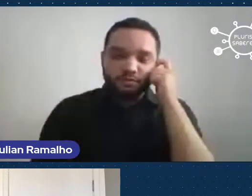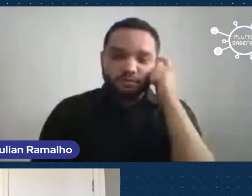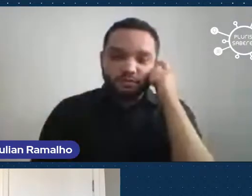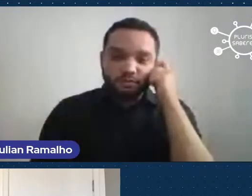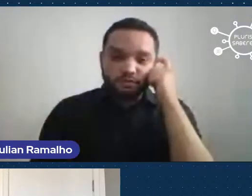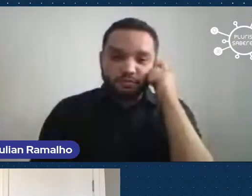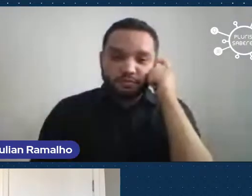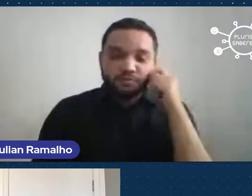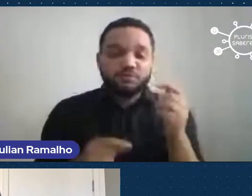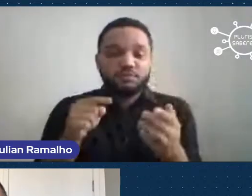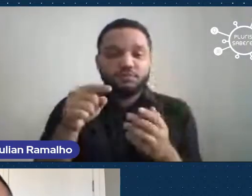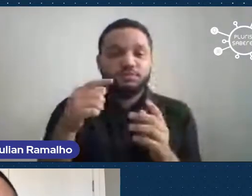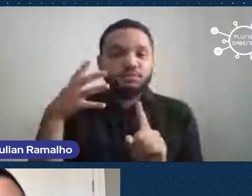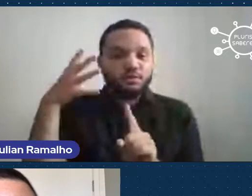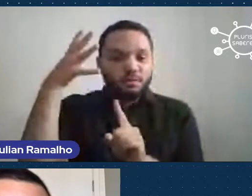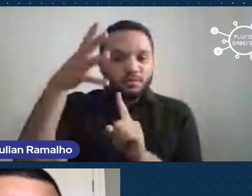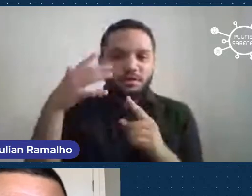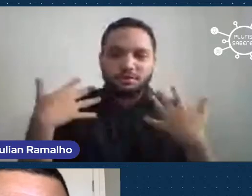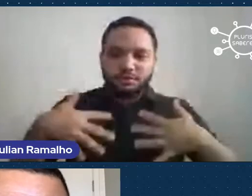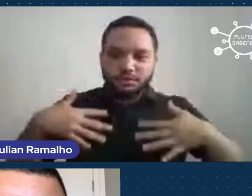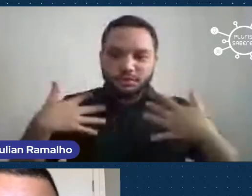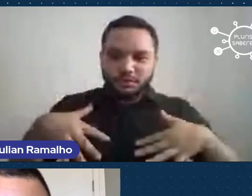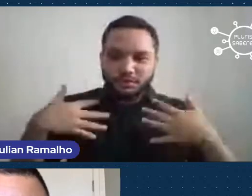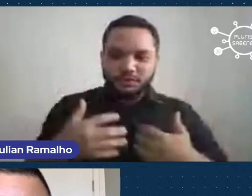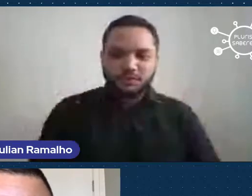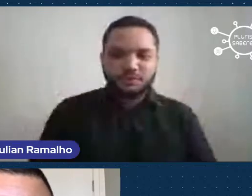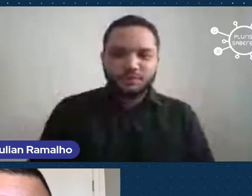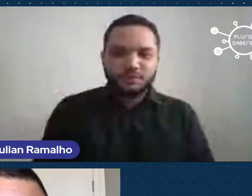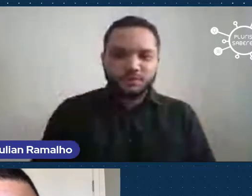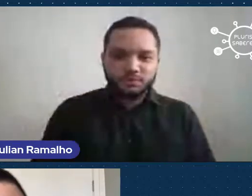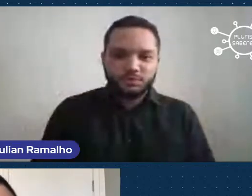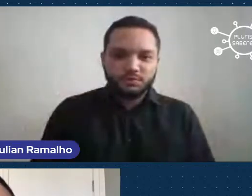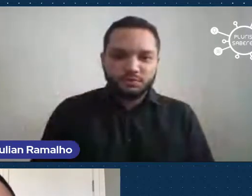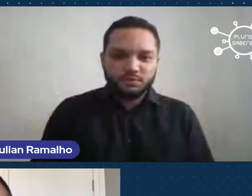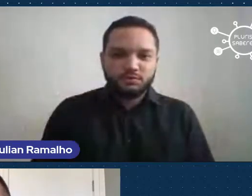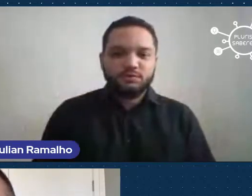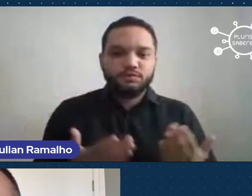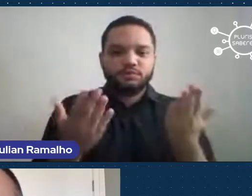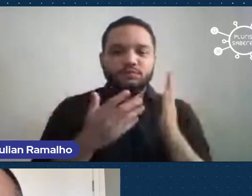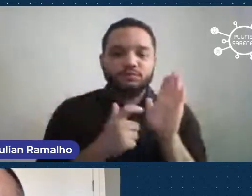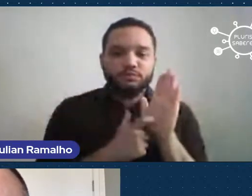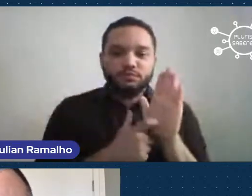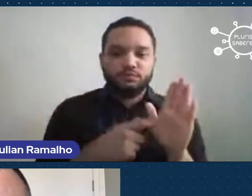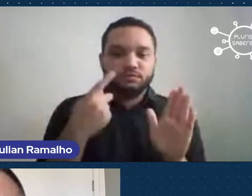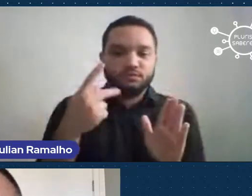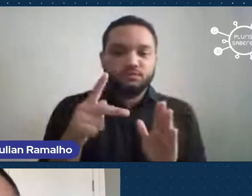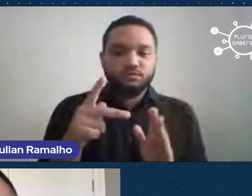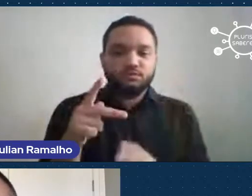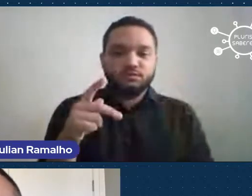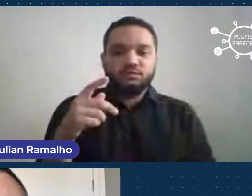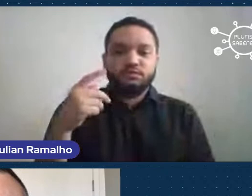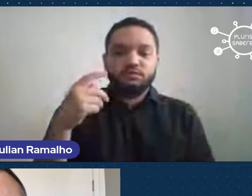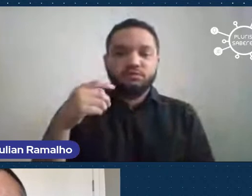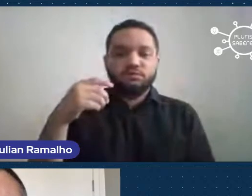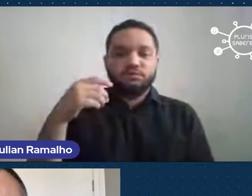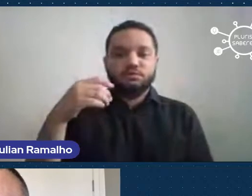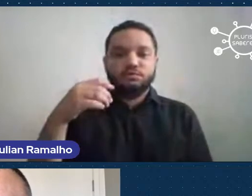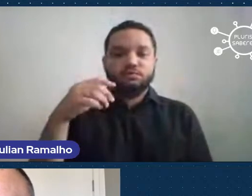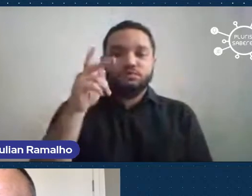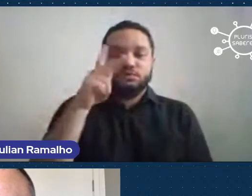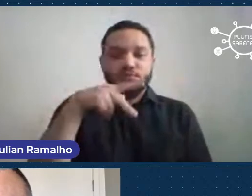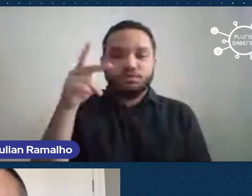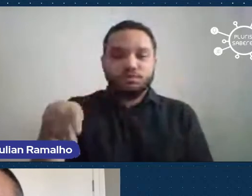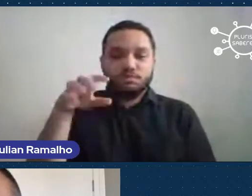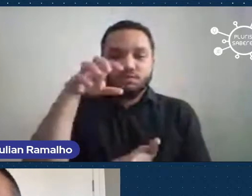essa palestra de hoje promete. Vou agora apresentar um pouco do mini currículo do professor. Ele atua como professor do